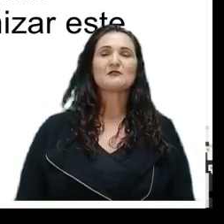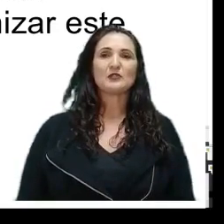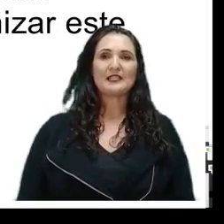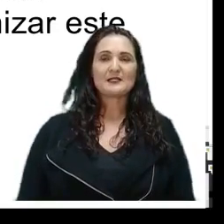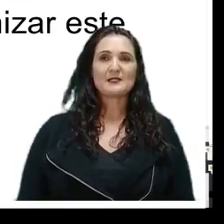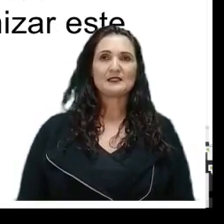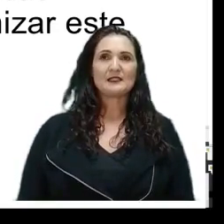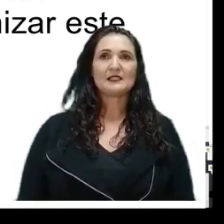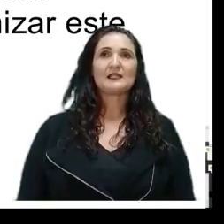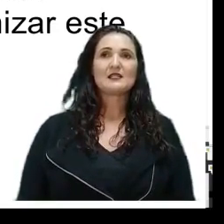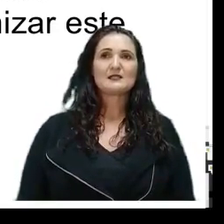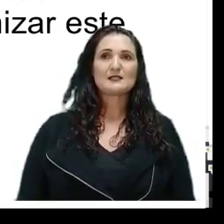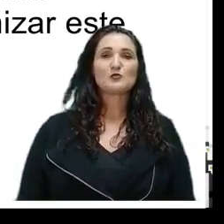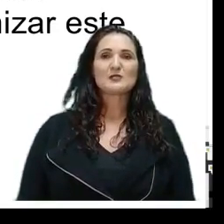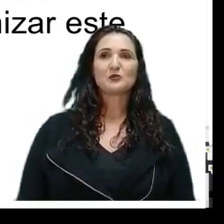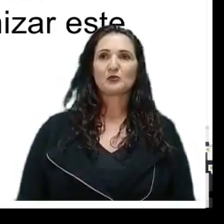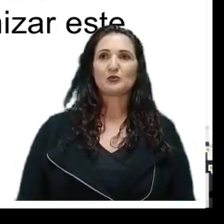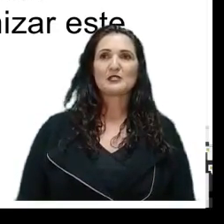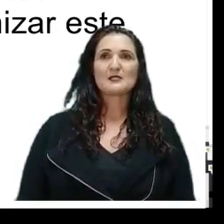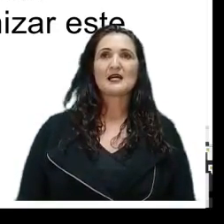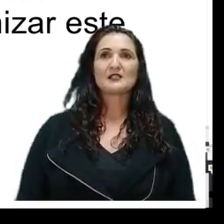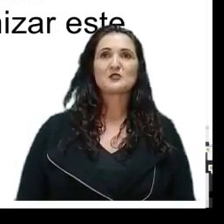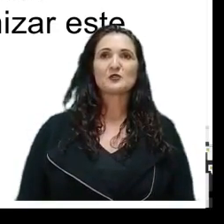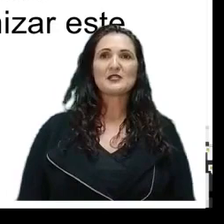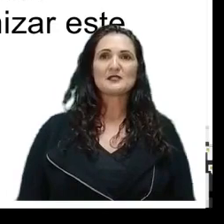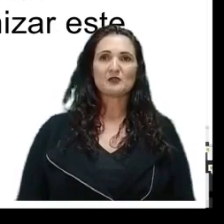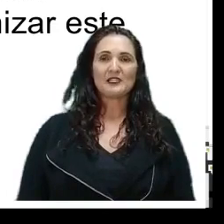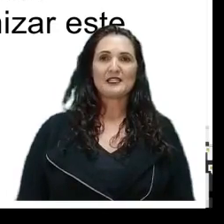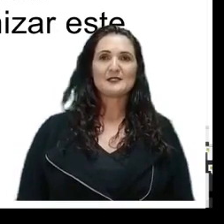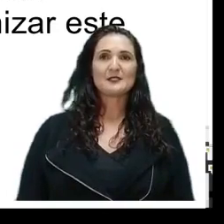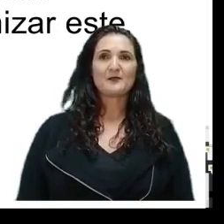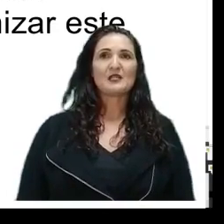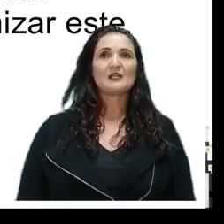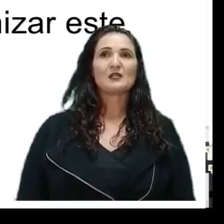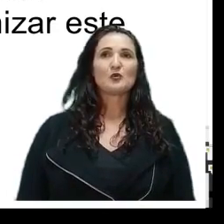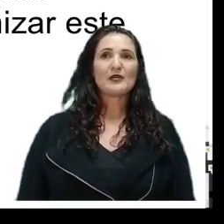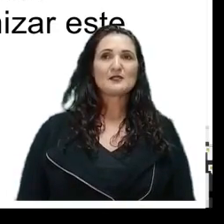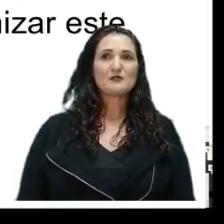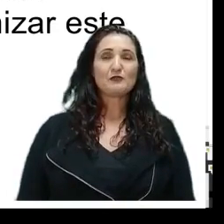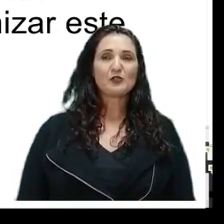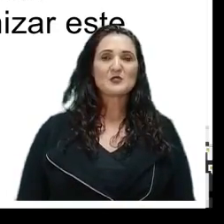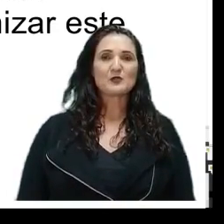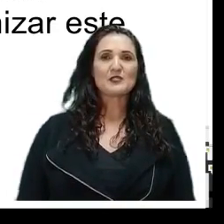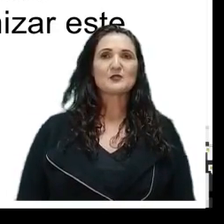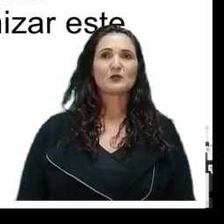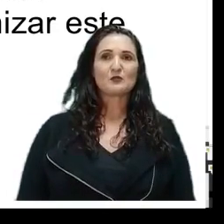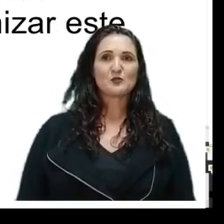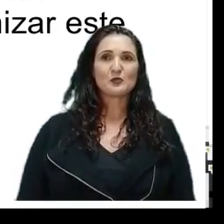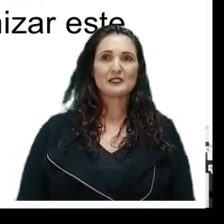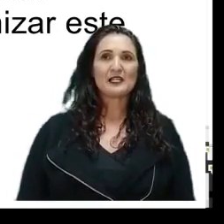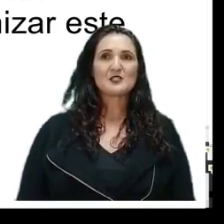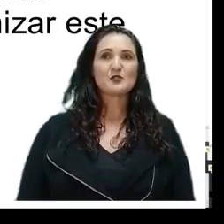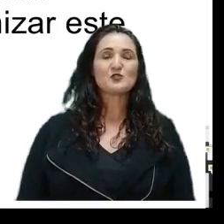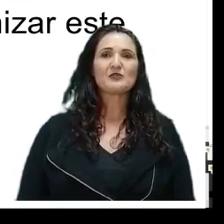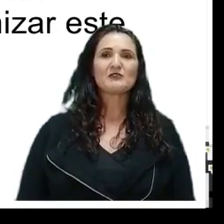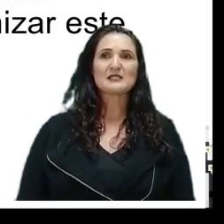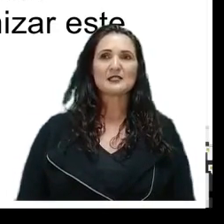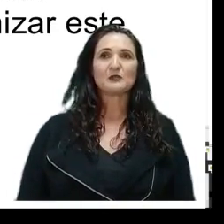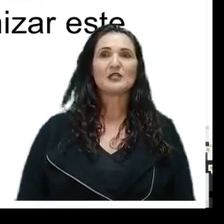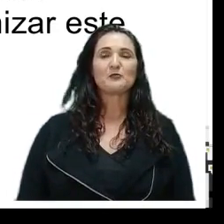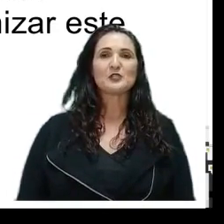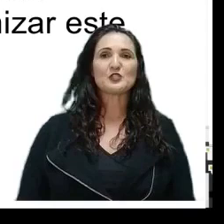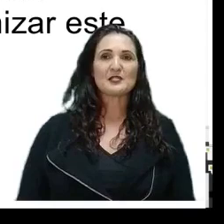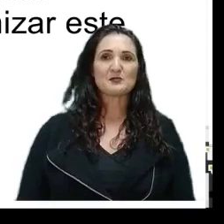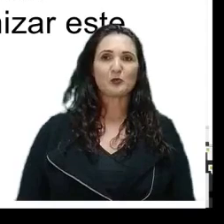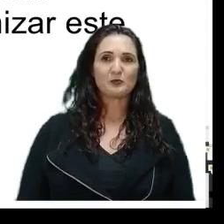dessa violência, quem são os autores, agressores da violência e, com essas informações, construir ações de prevenção